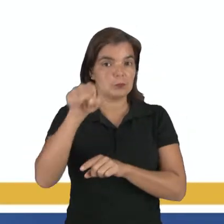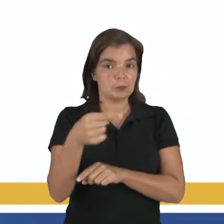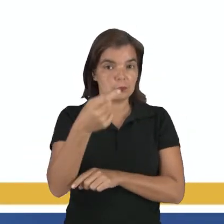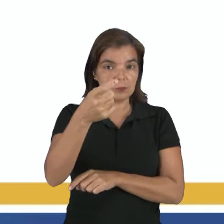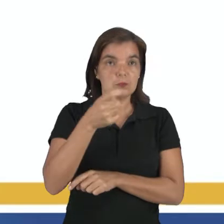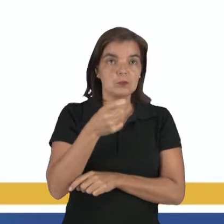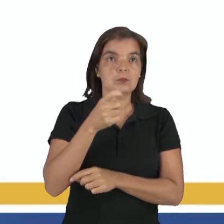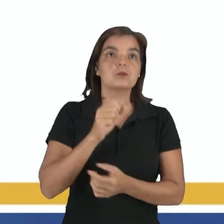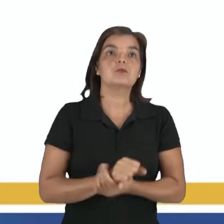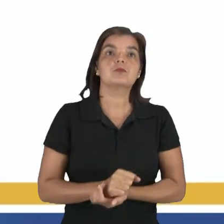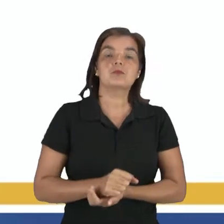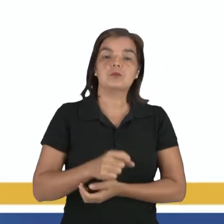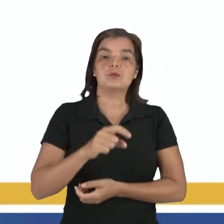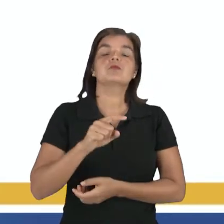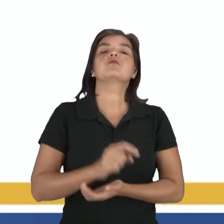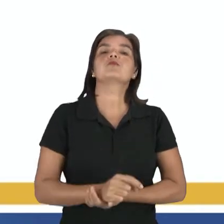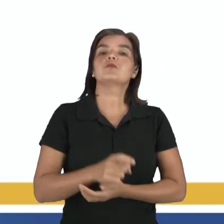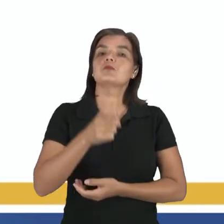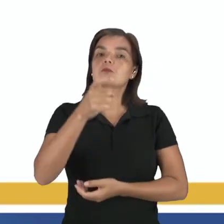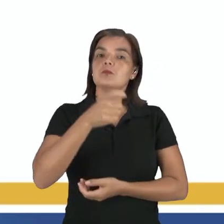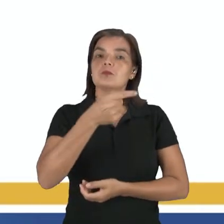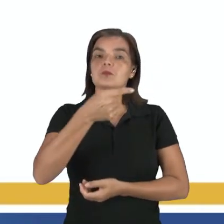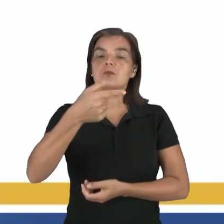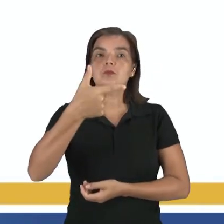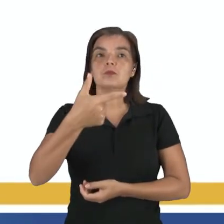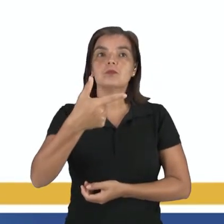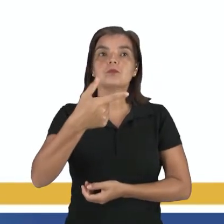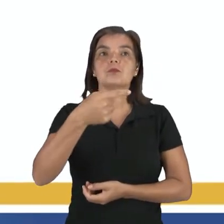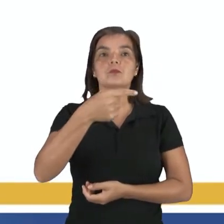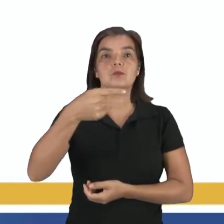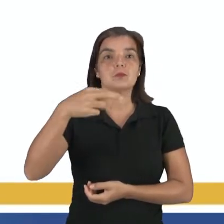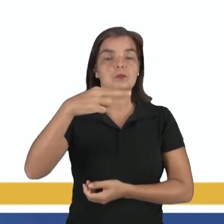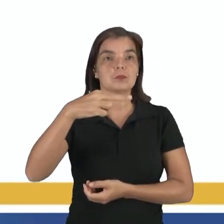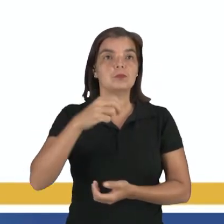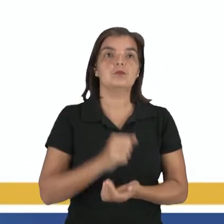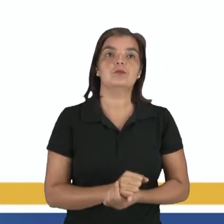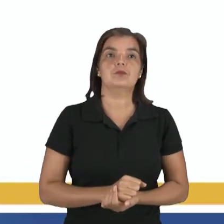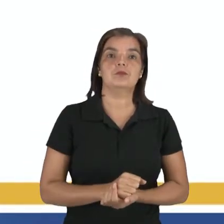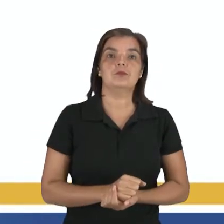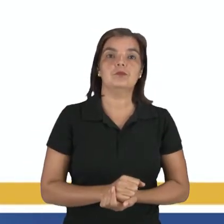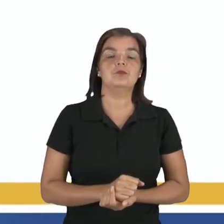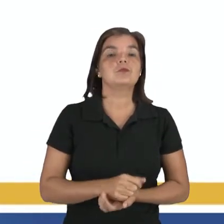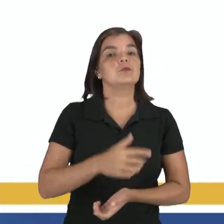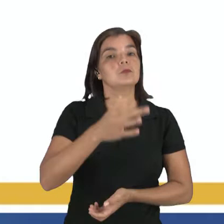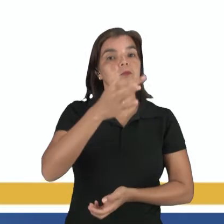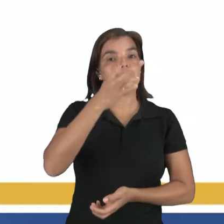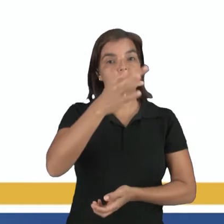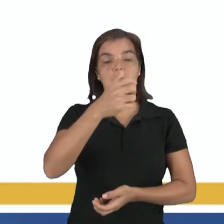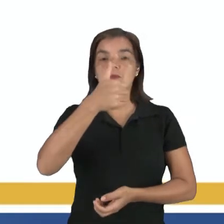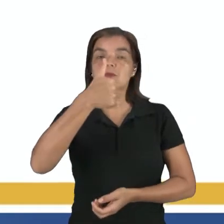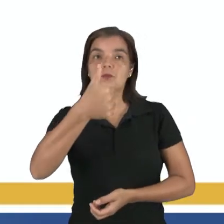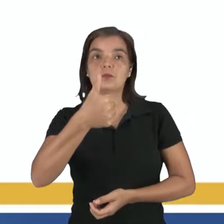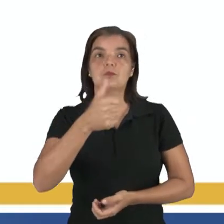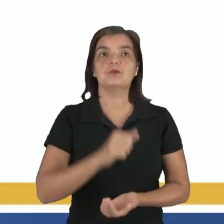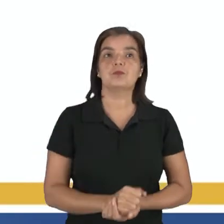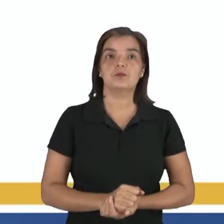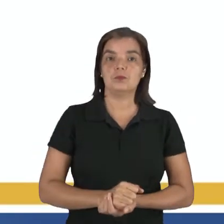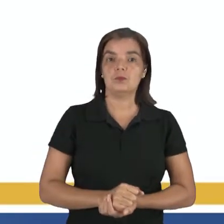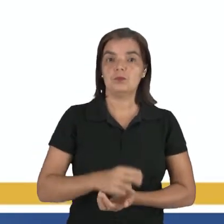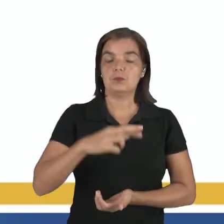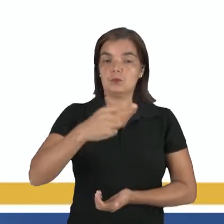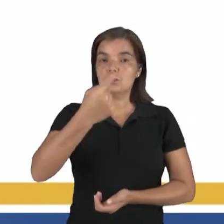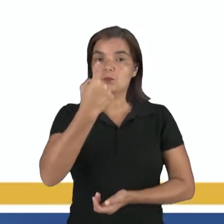igual a x menos 2. Agora nós vamos trocar. F de 1 é igual a 1